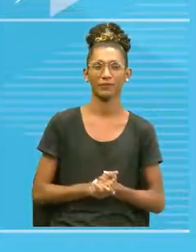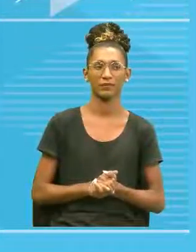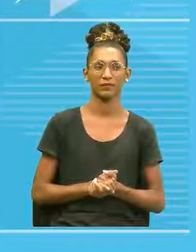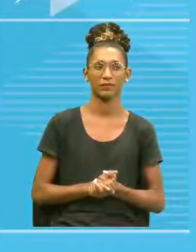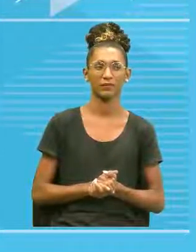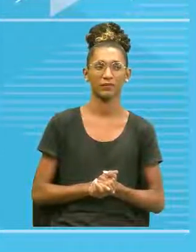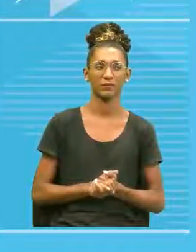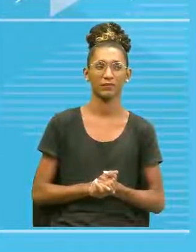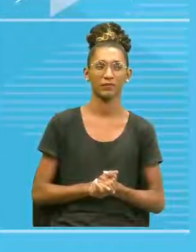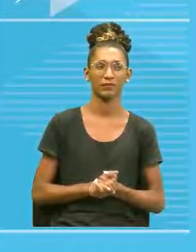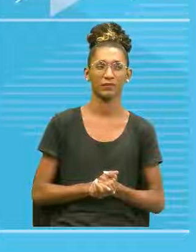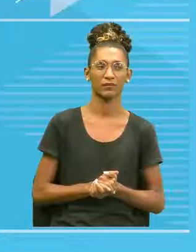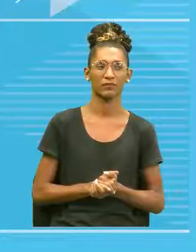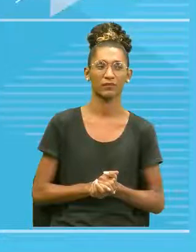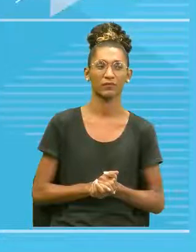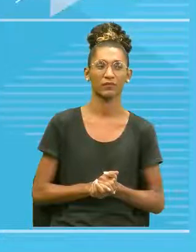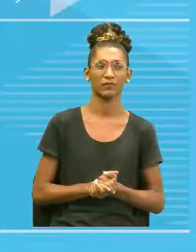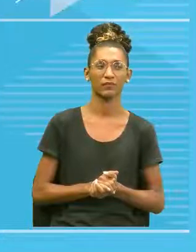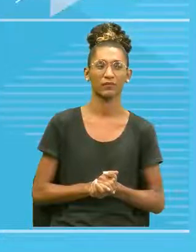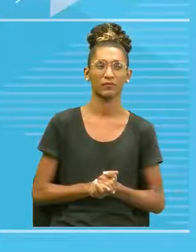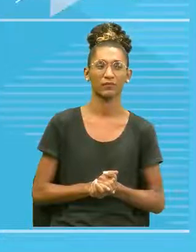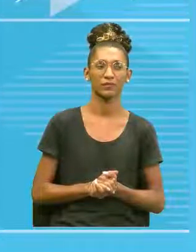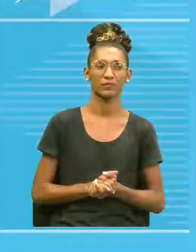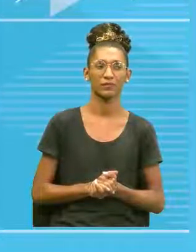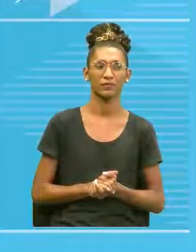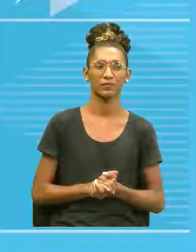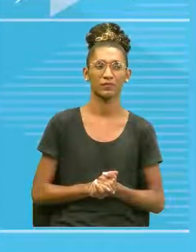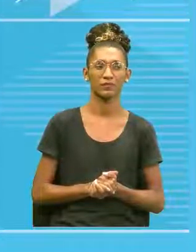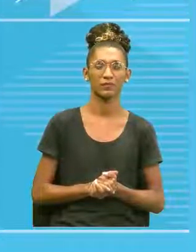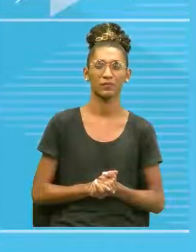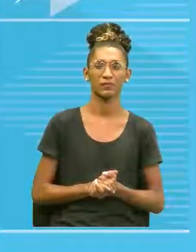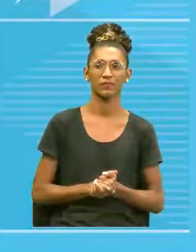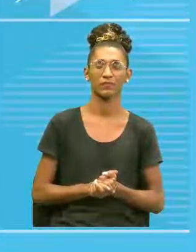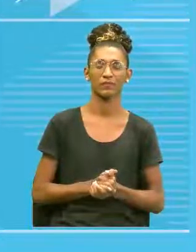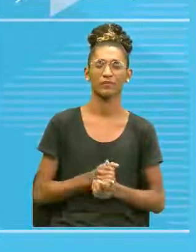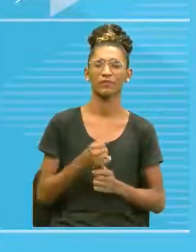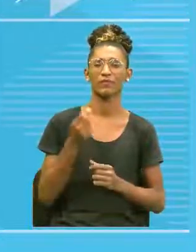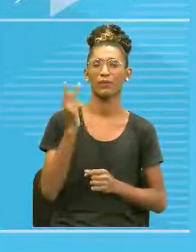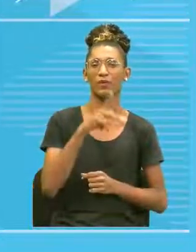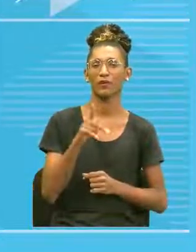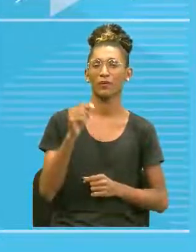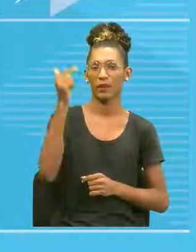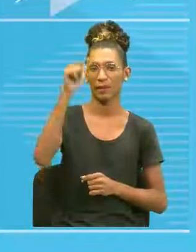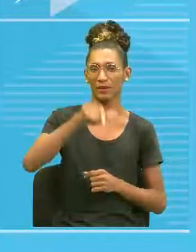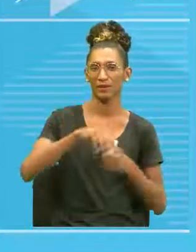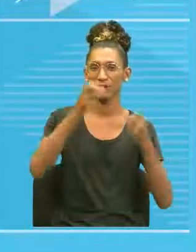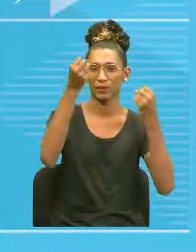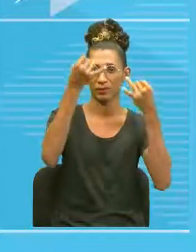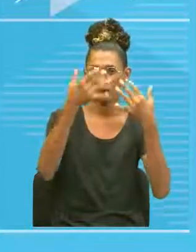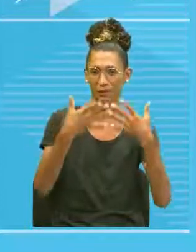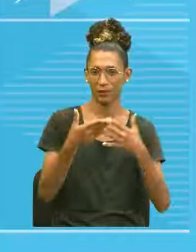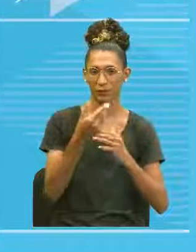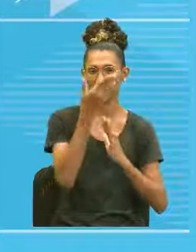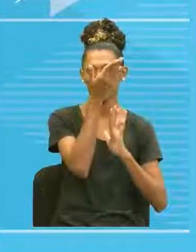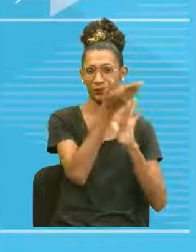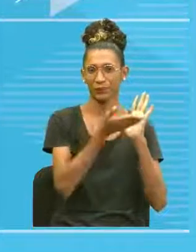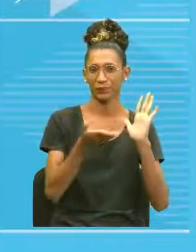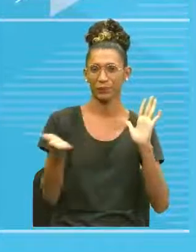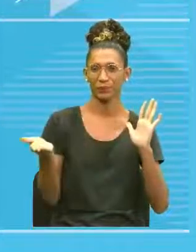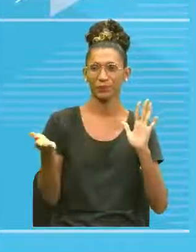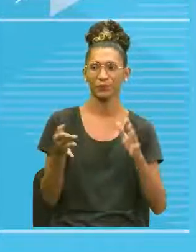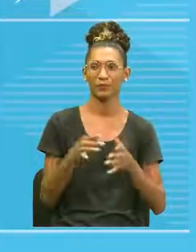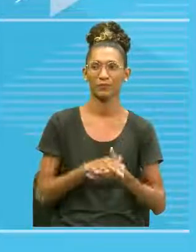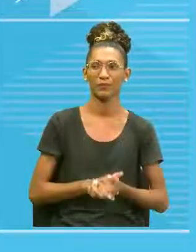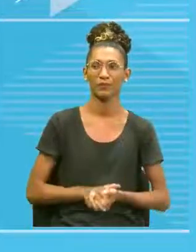nos outros nos outra sabíamos os outros voos outras aliás exus é